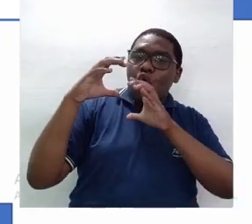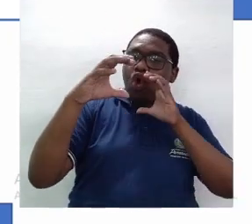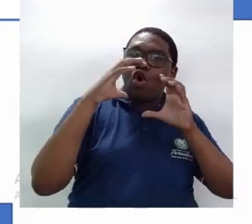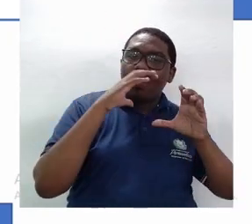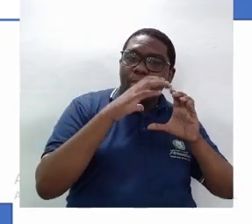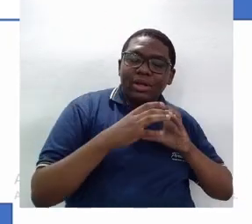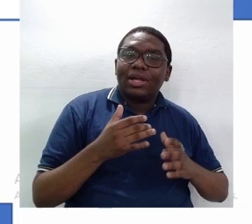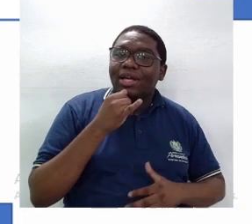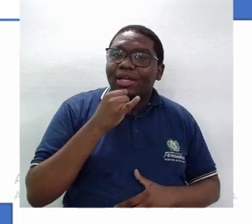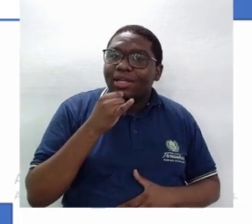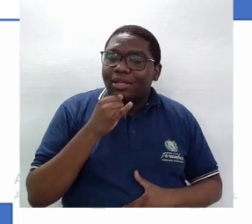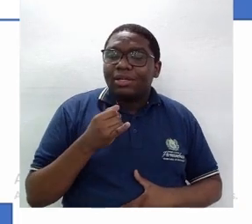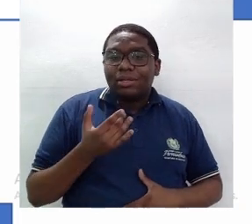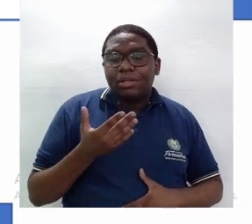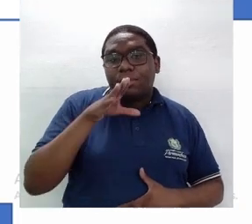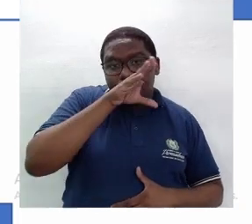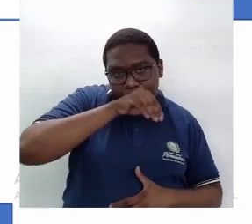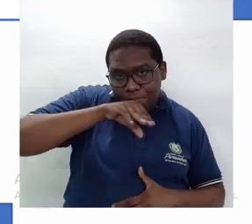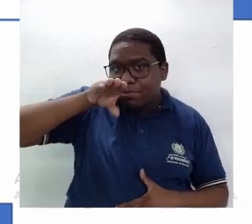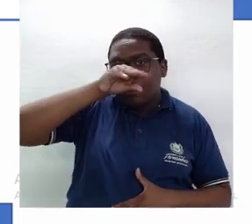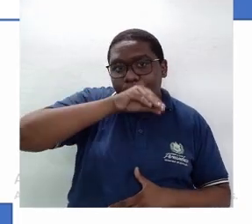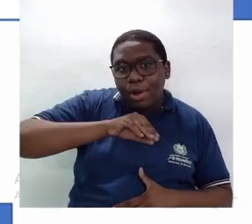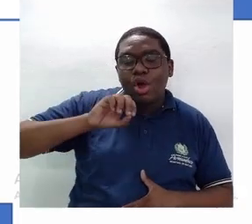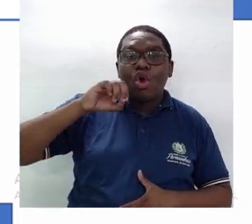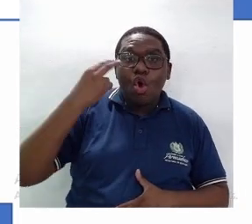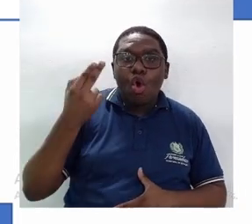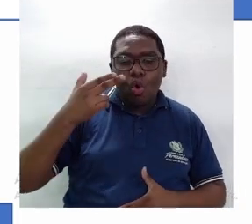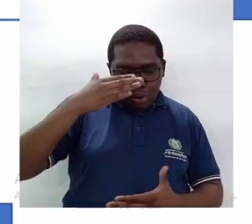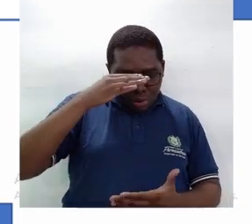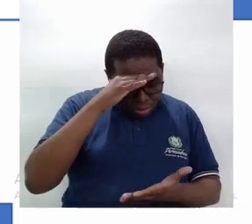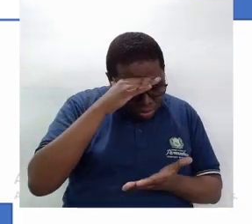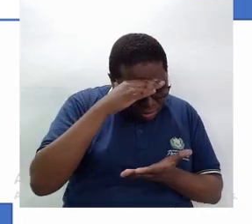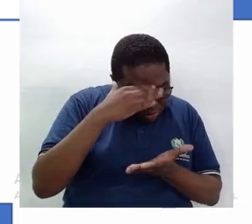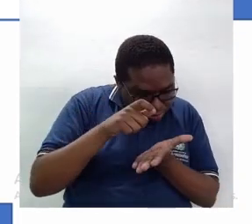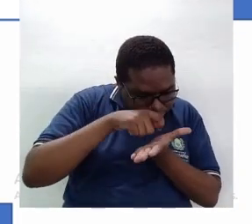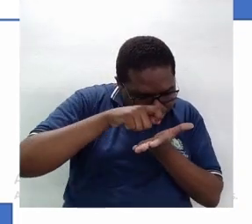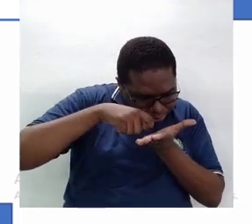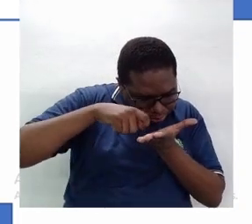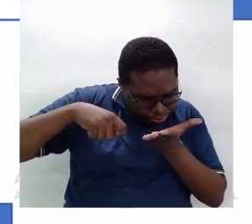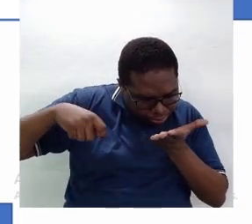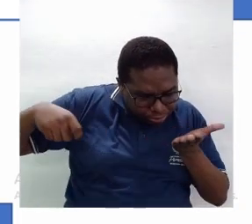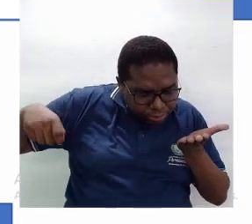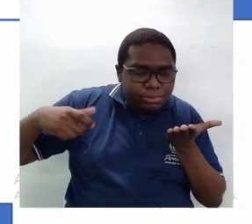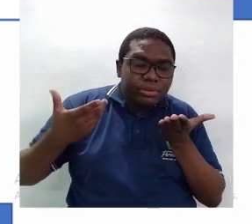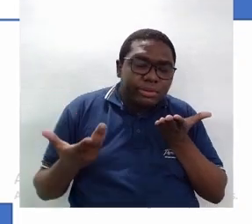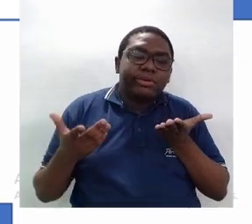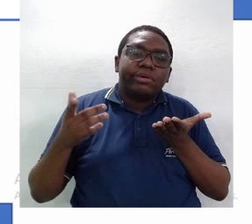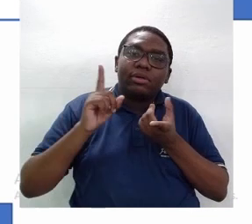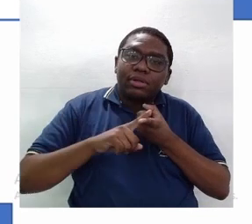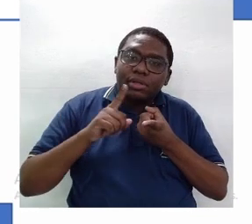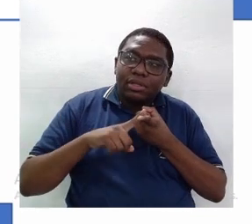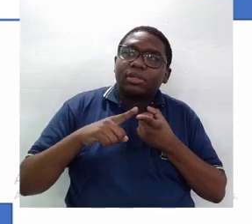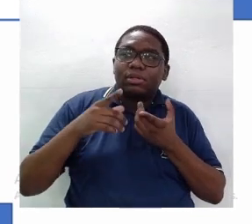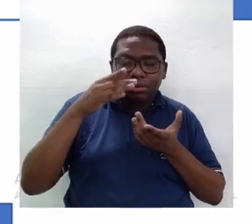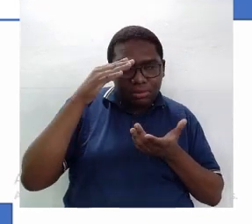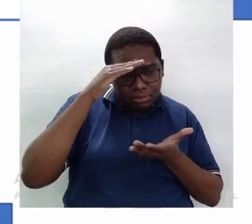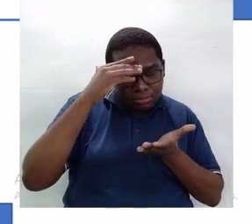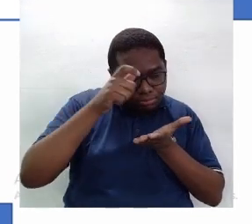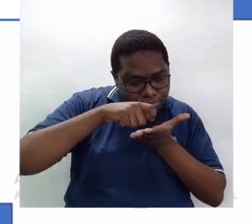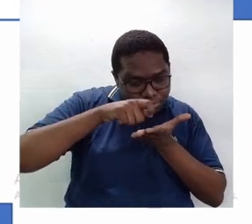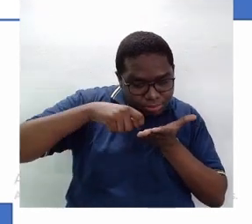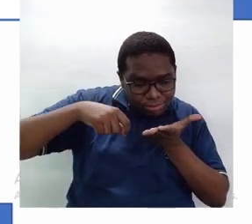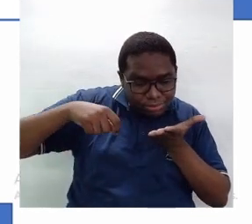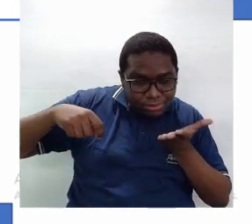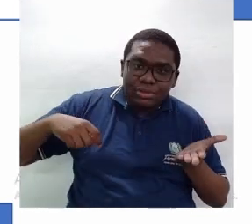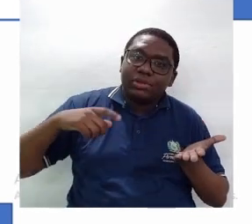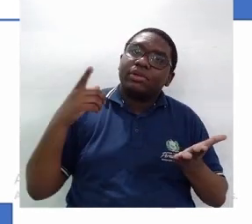formas, como oralmente, psicofonia, pela escrita, psicografia ou ainda